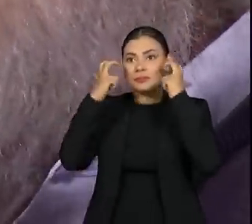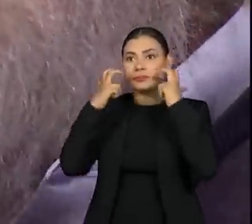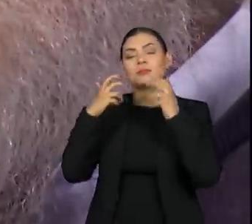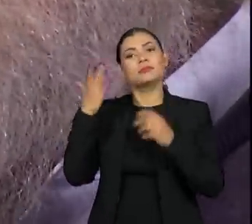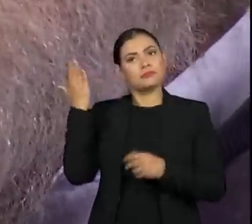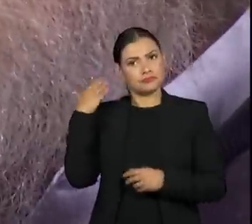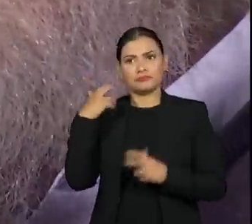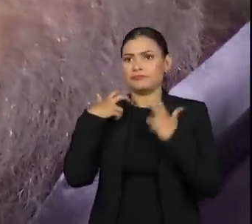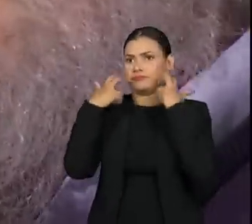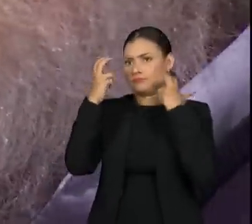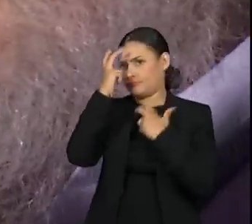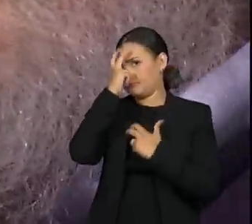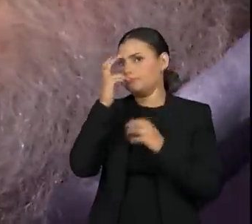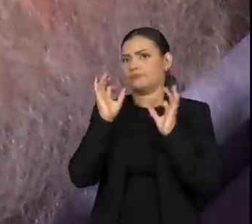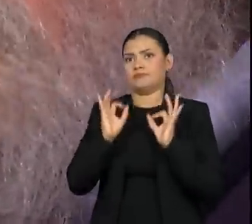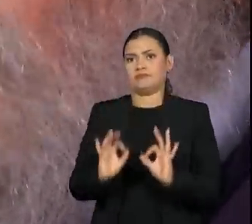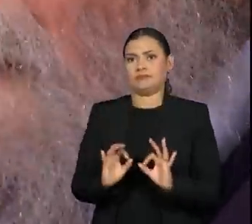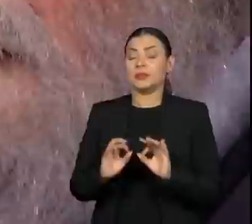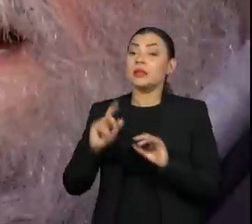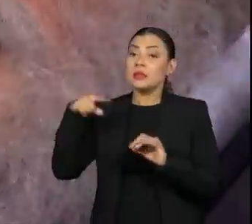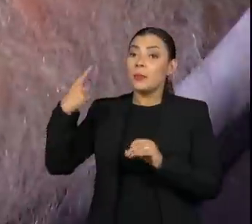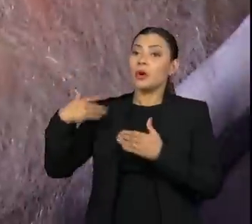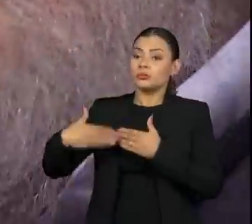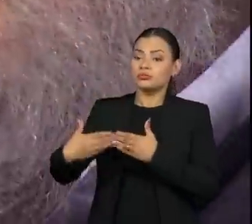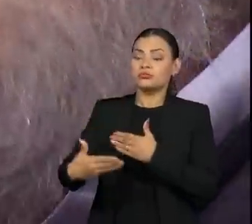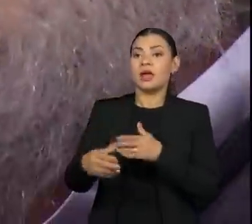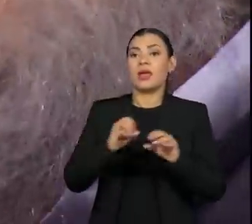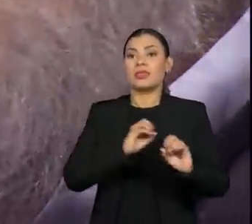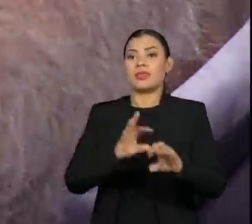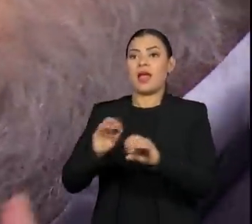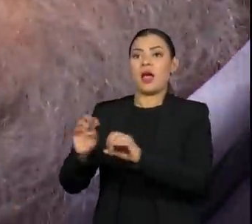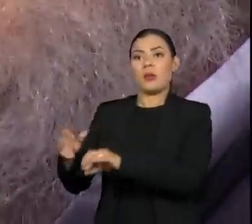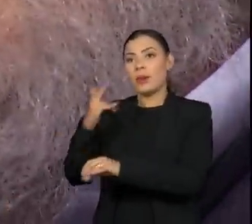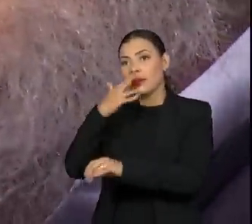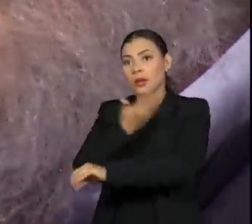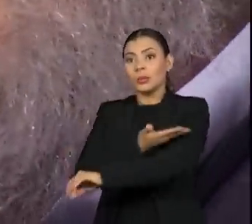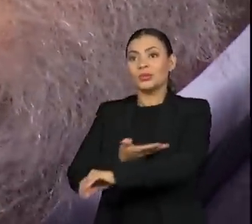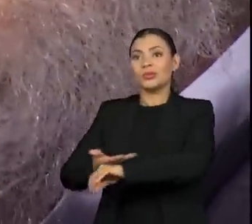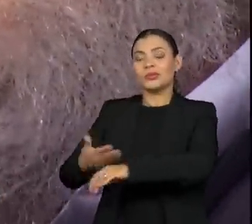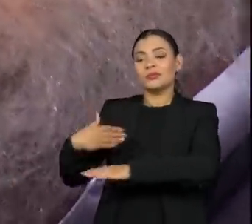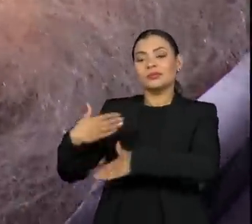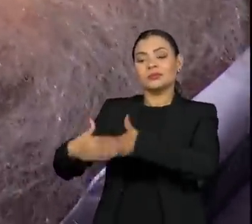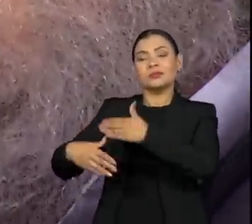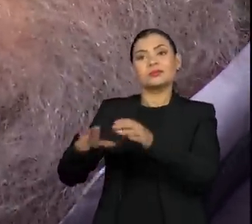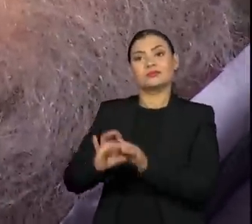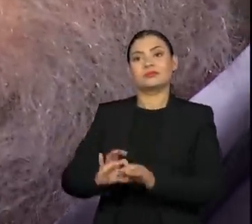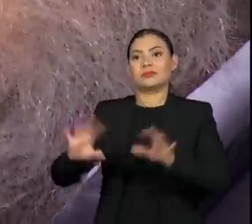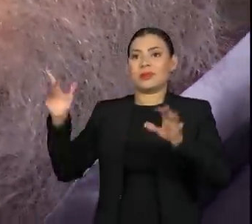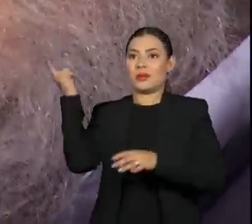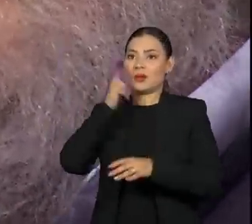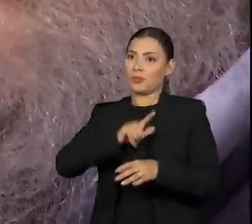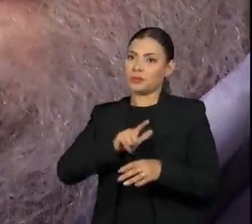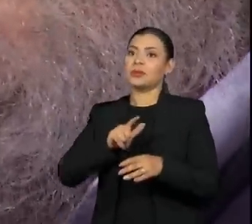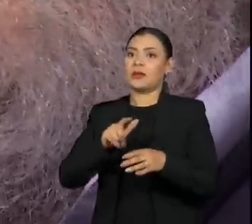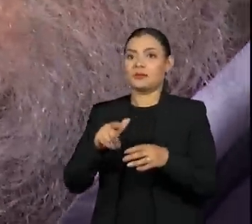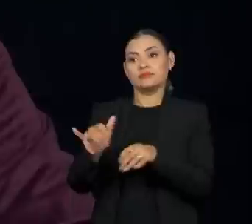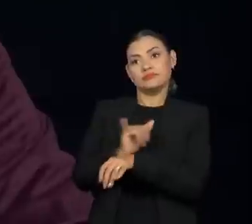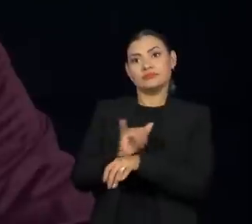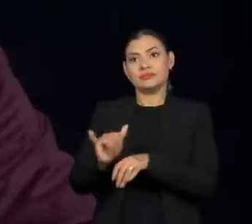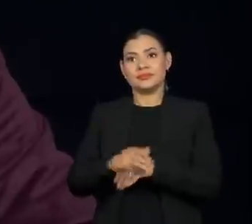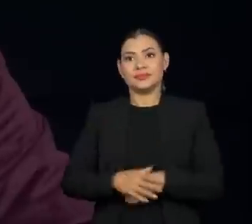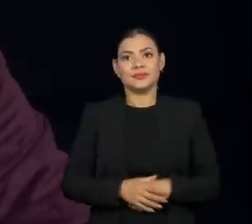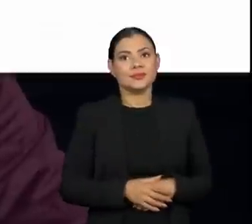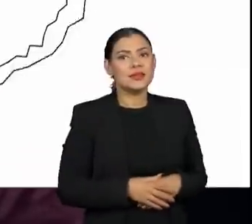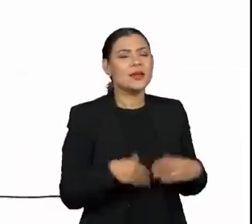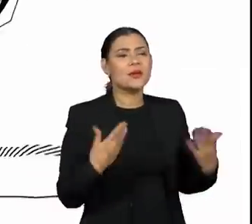muito travado nesse negócio de expressão mas quando comecei da aula aí a gente libera aí você consegue se virar bem Qual